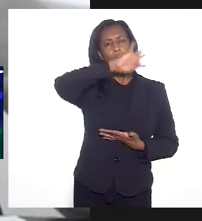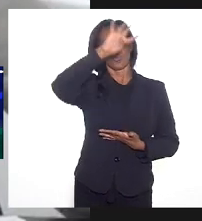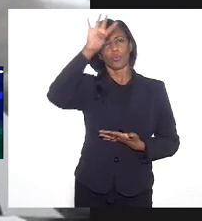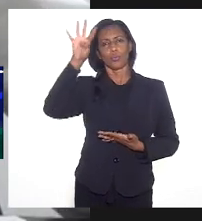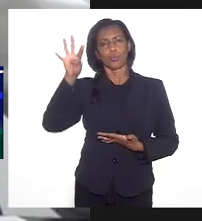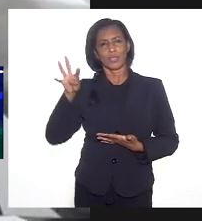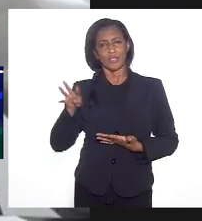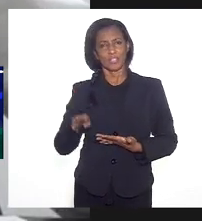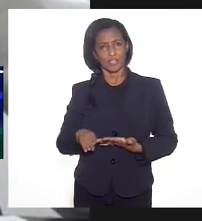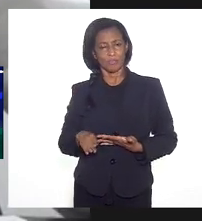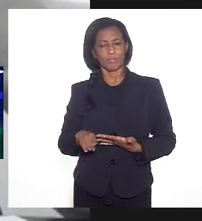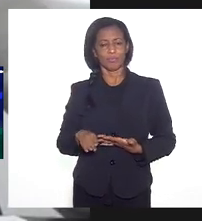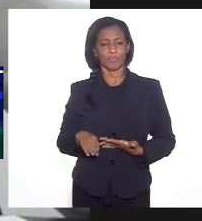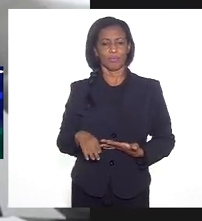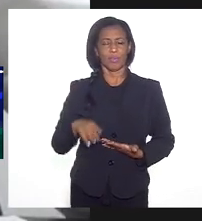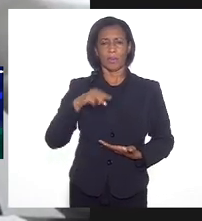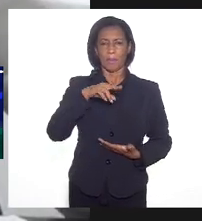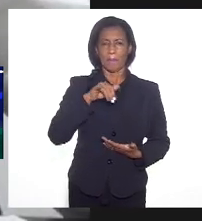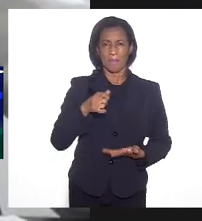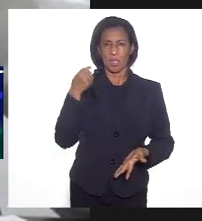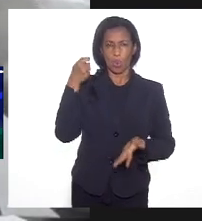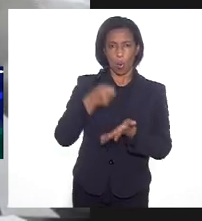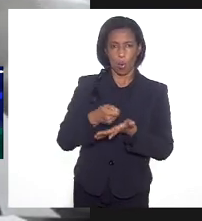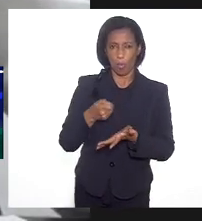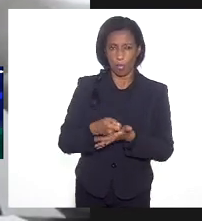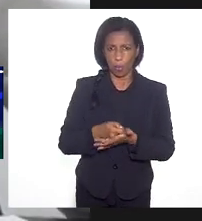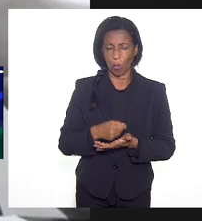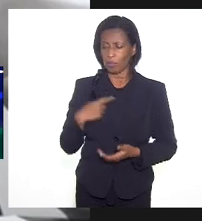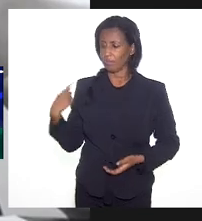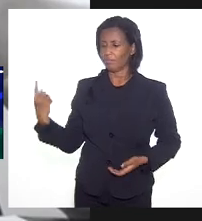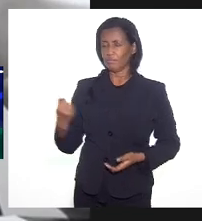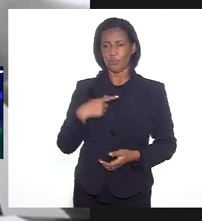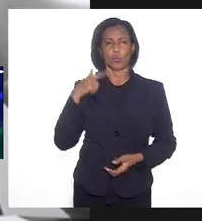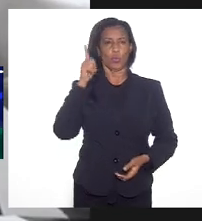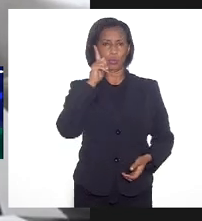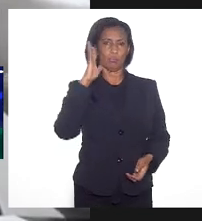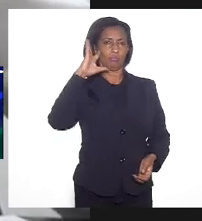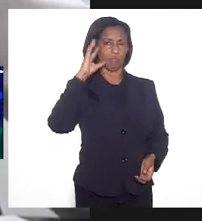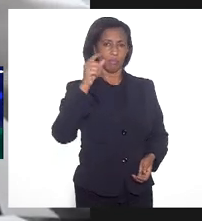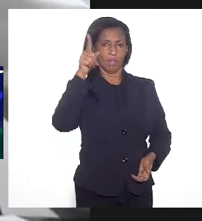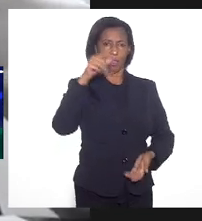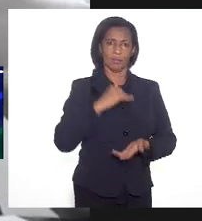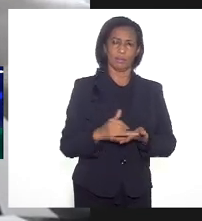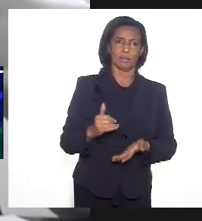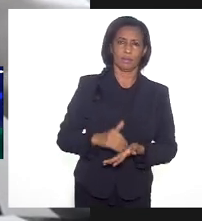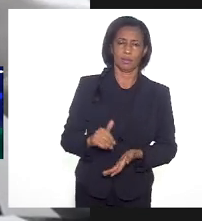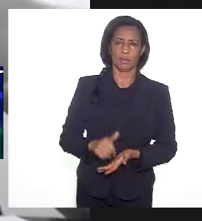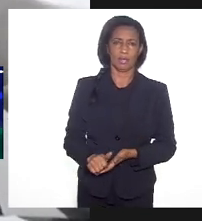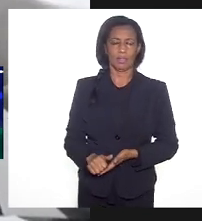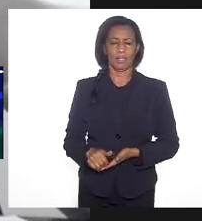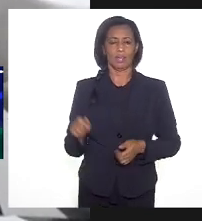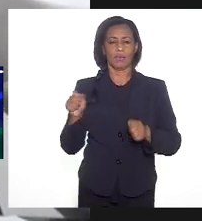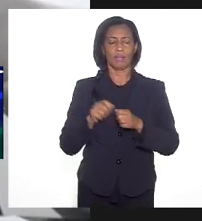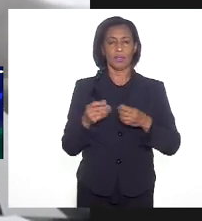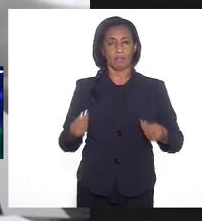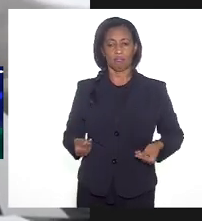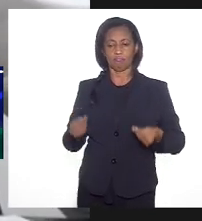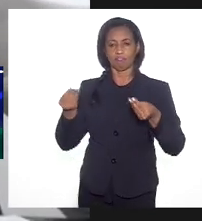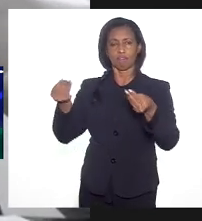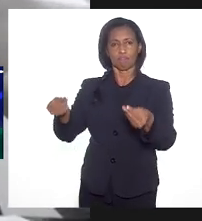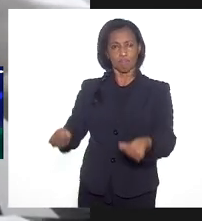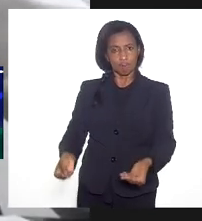senhor encabeçou essa luta o Mink cobrou e a gente deu celeridade lá na secretaria e conseguiu fazer essa entrega